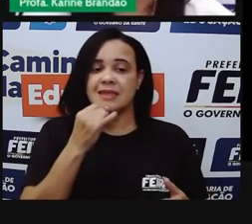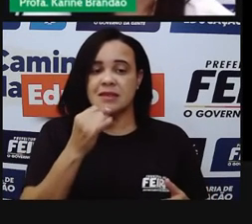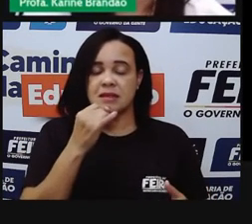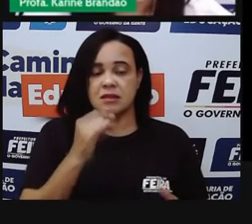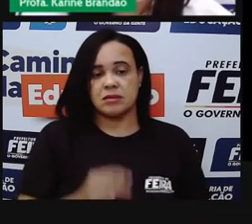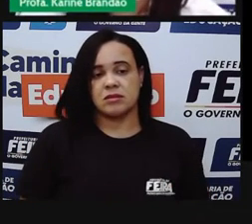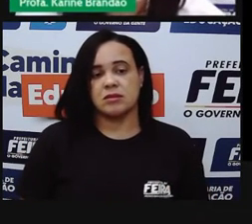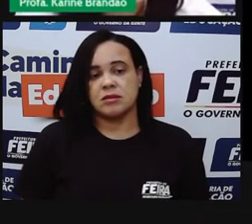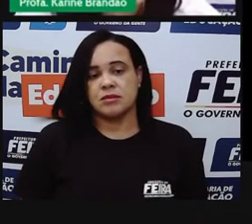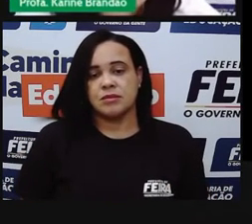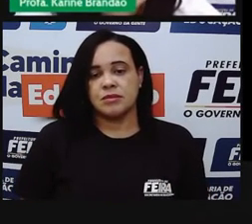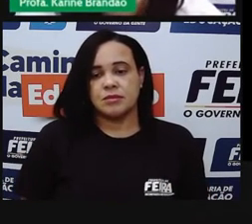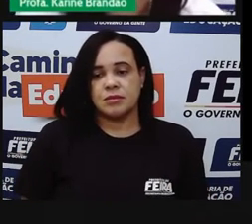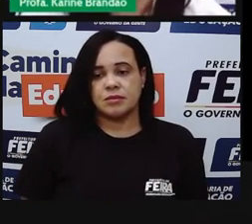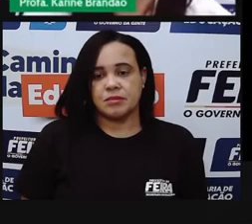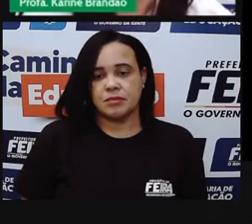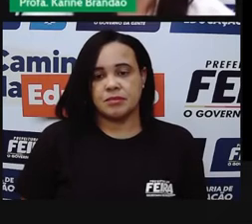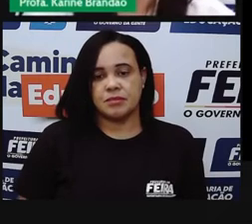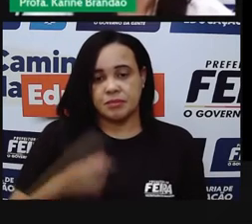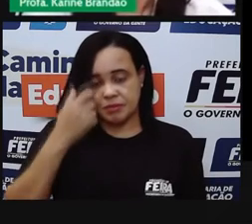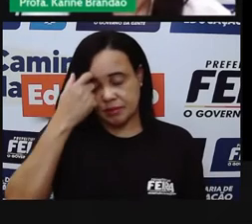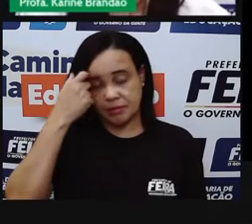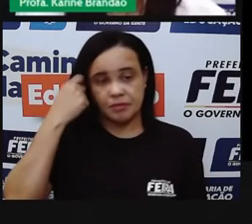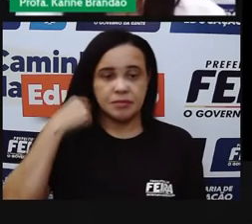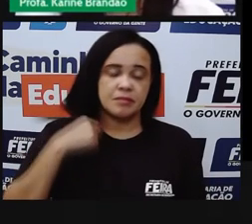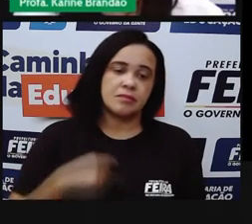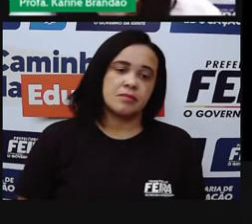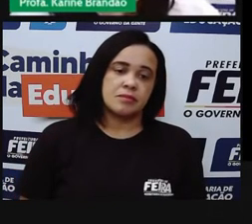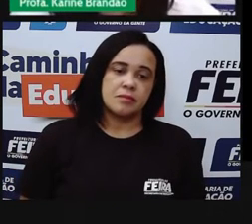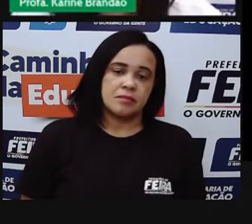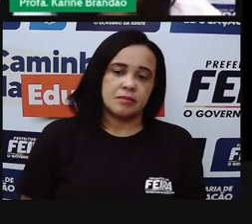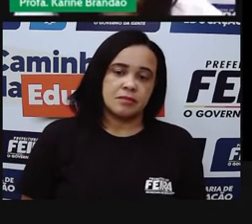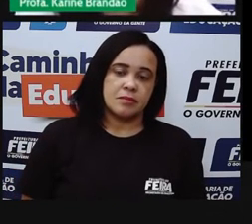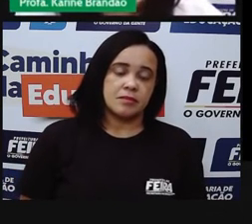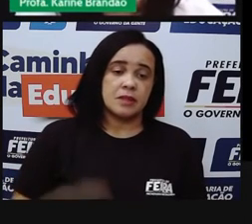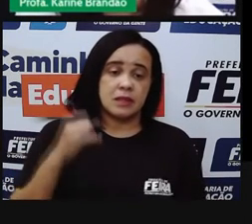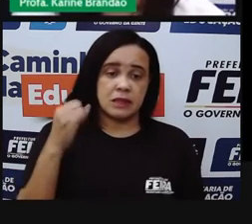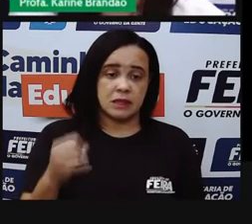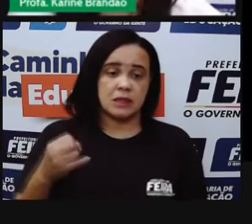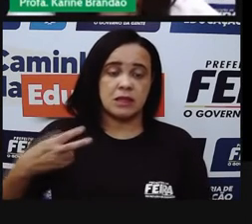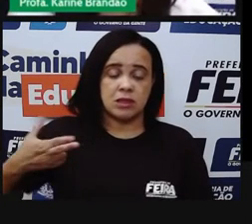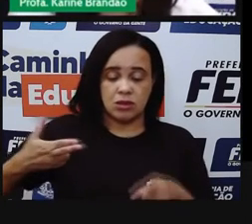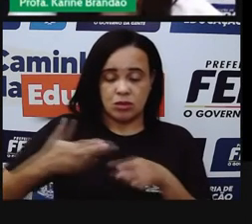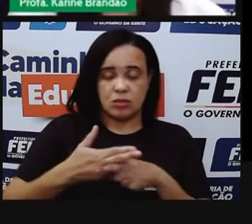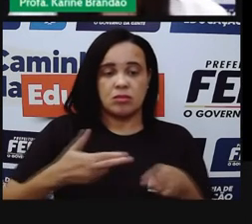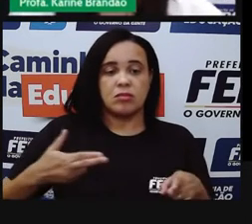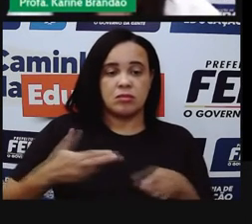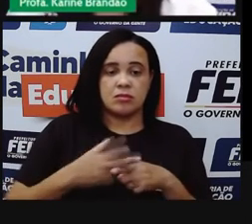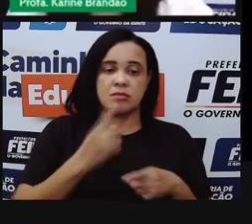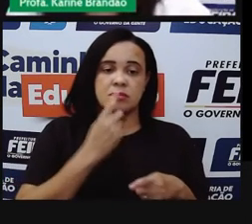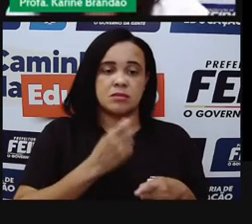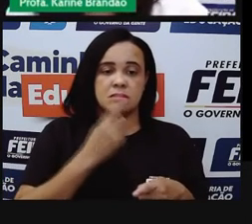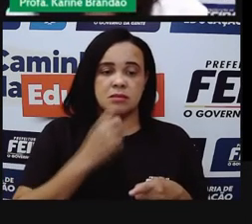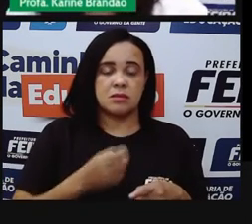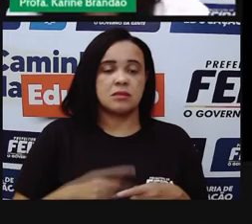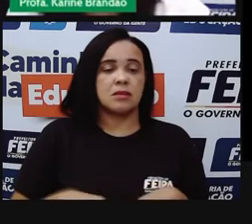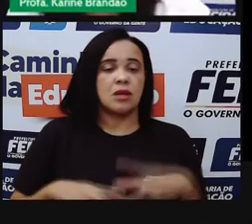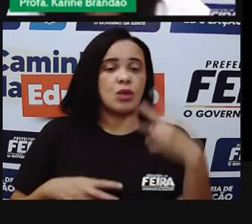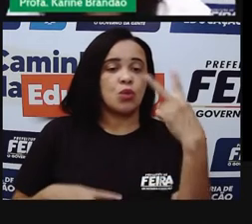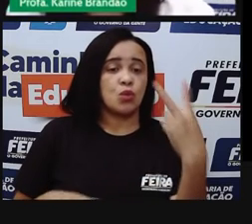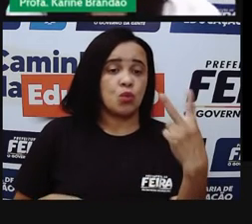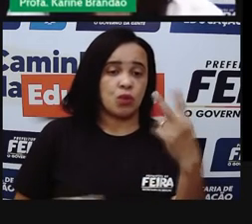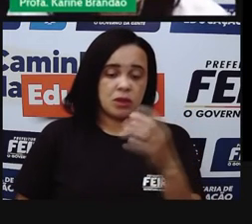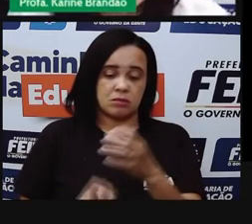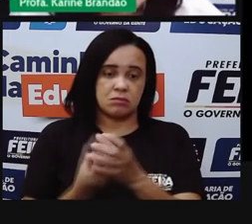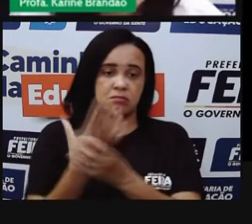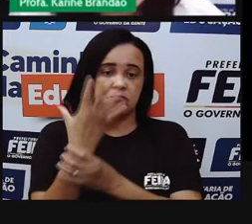aqui, essa planária, né? Que se a gente faz um corte nessa planária, o que que vai gerar? Vai gerar duas outras